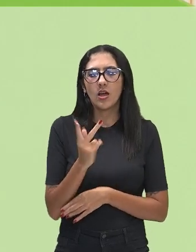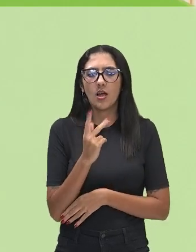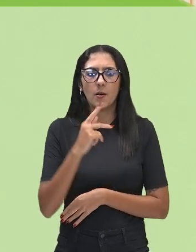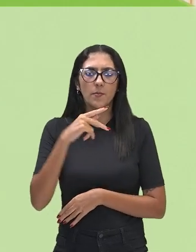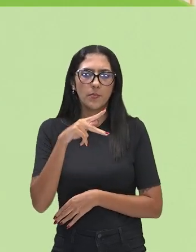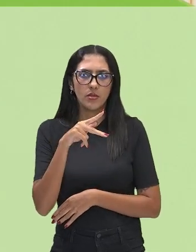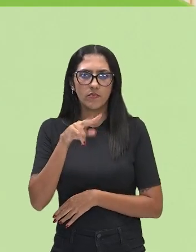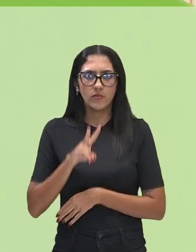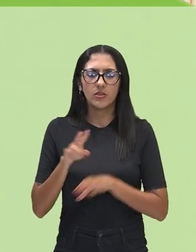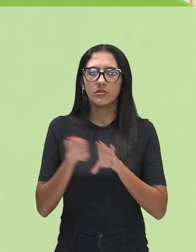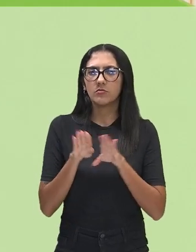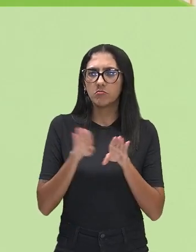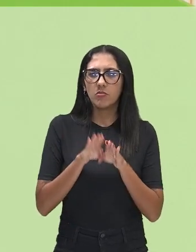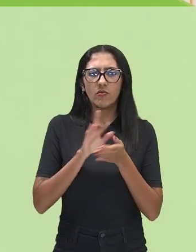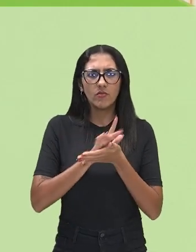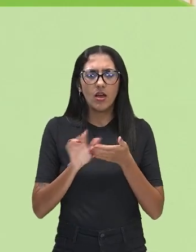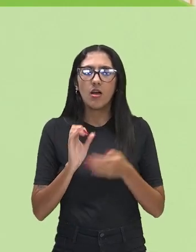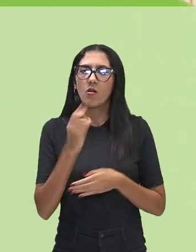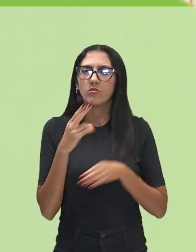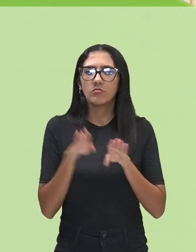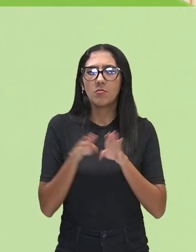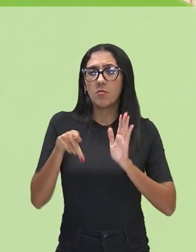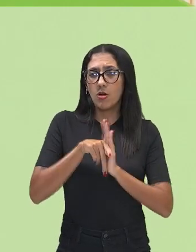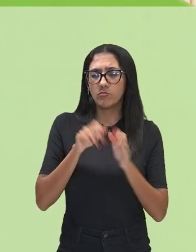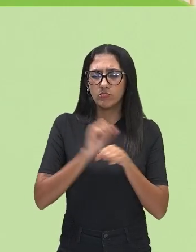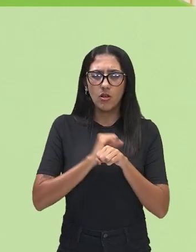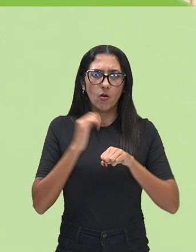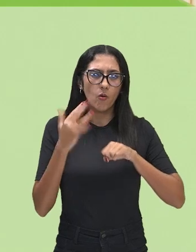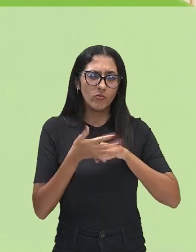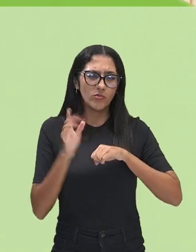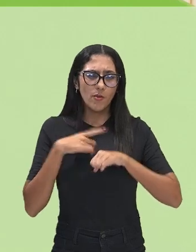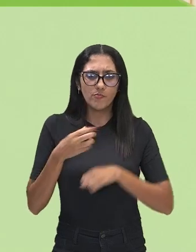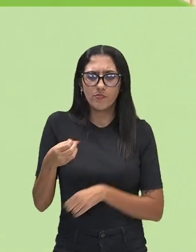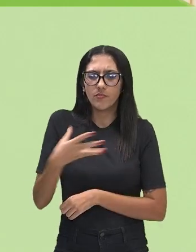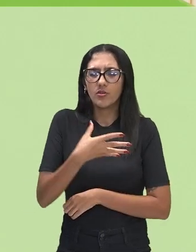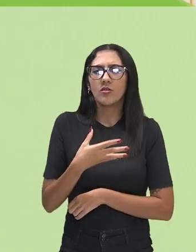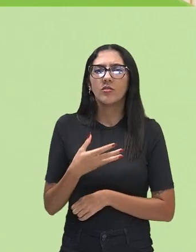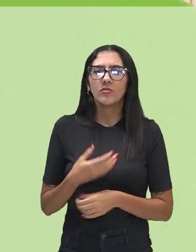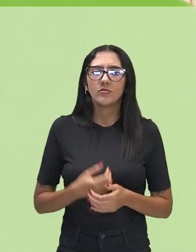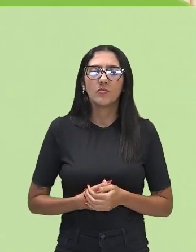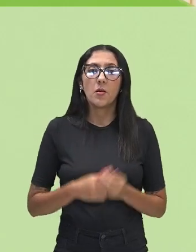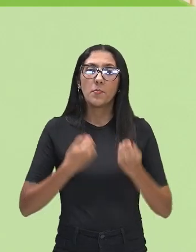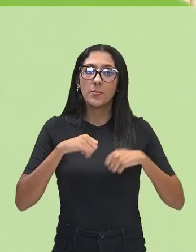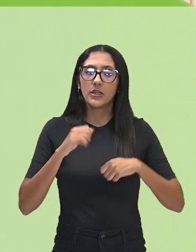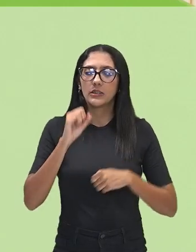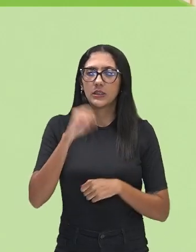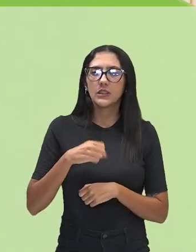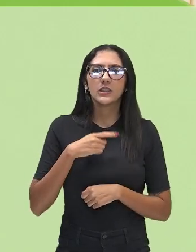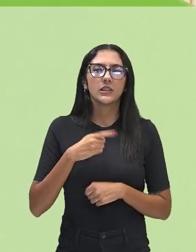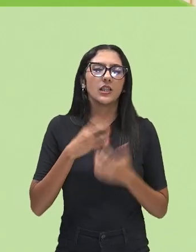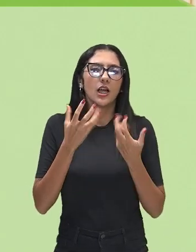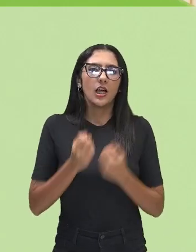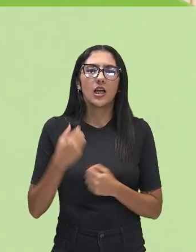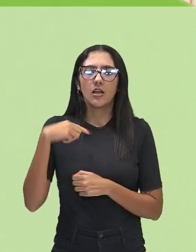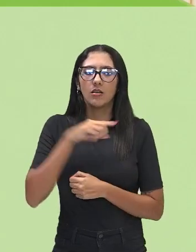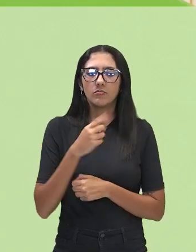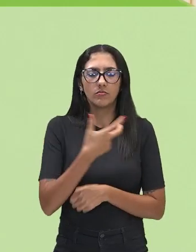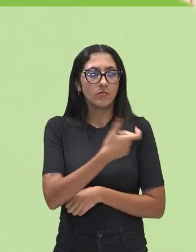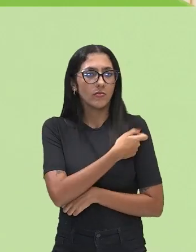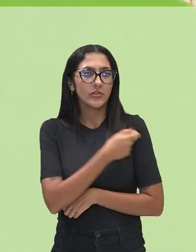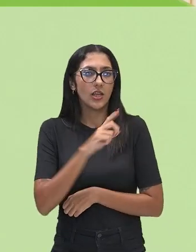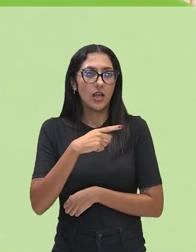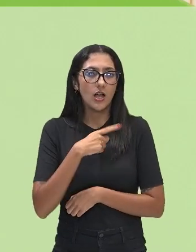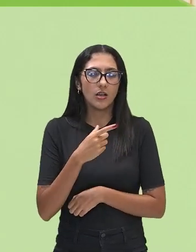HPV, da Covid-19 mais recentemente, devemos tomar essas vacinas porque